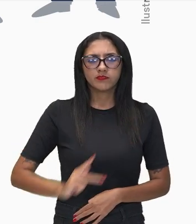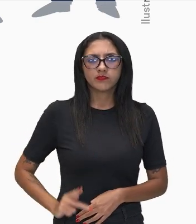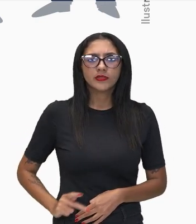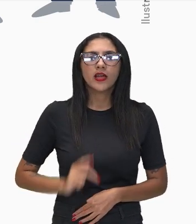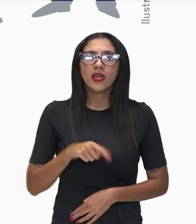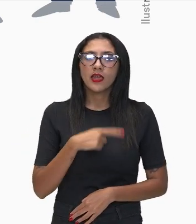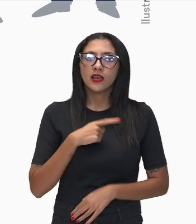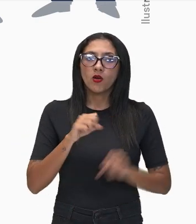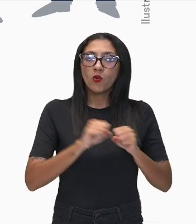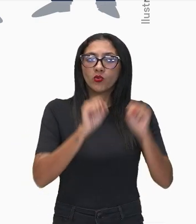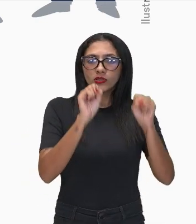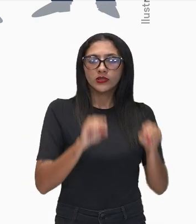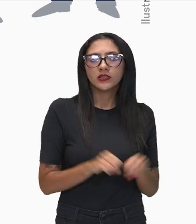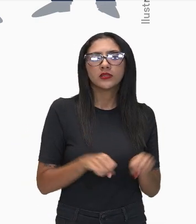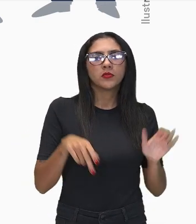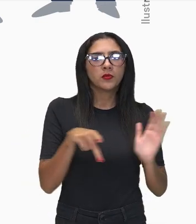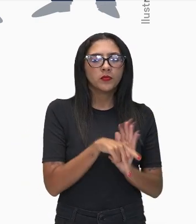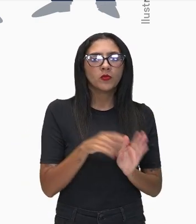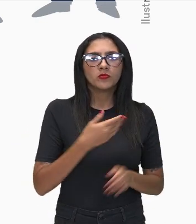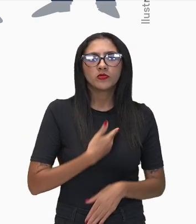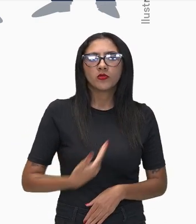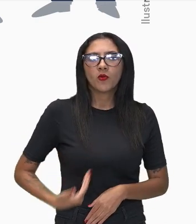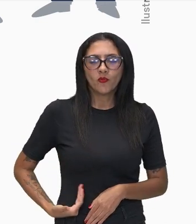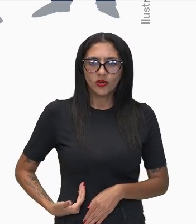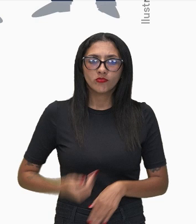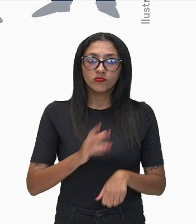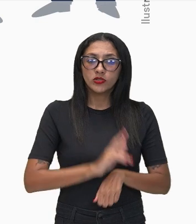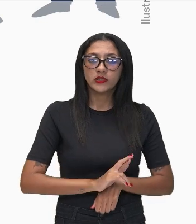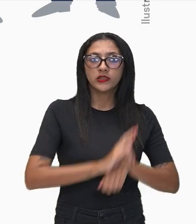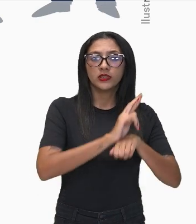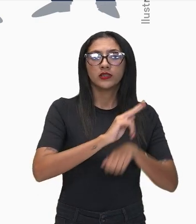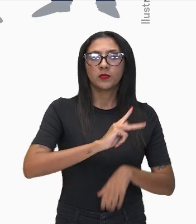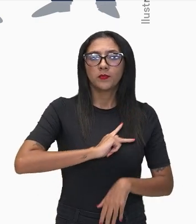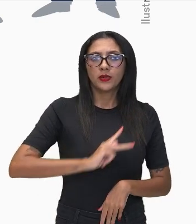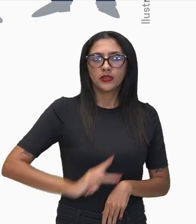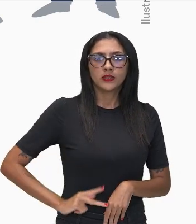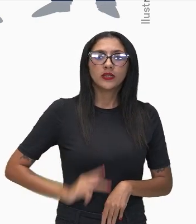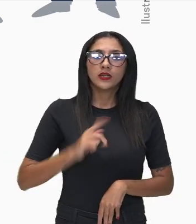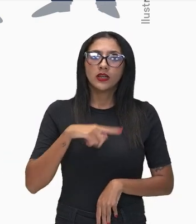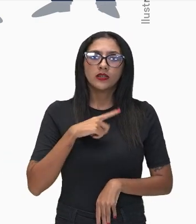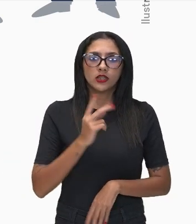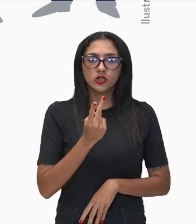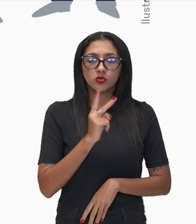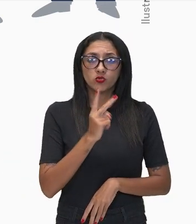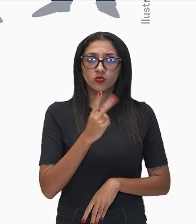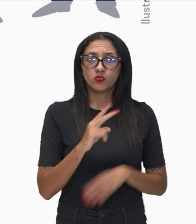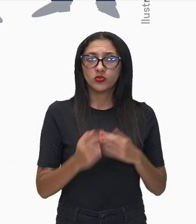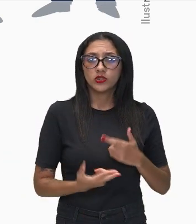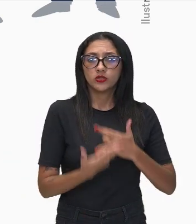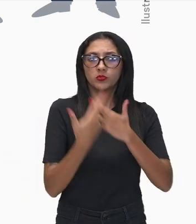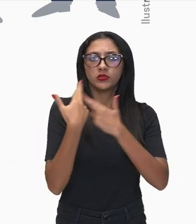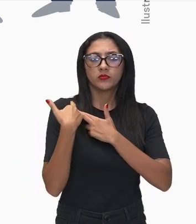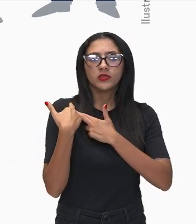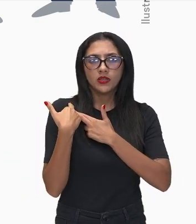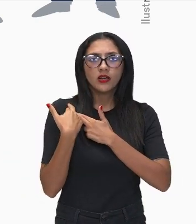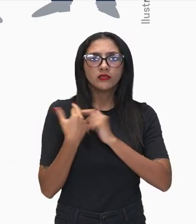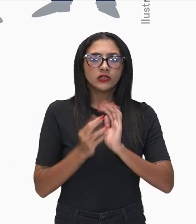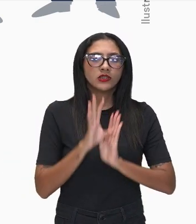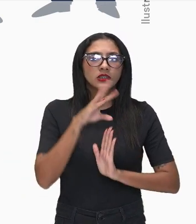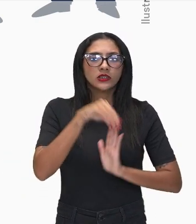de governo no qual o presidente, ele vai exercer aí duas funções, né, dentro do